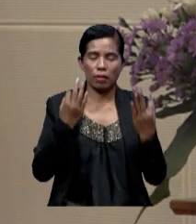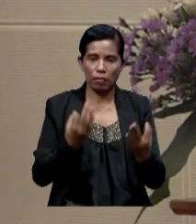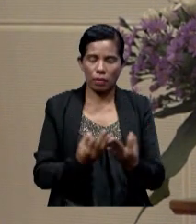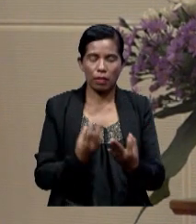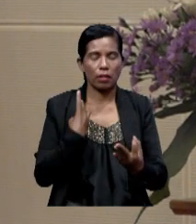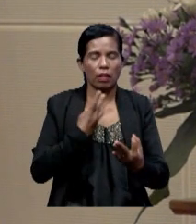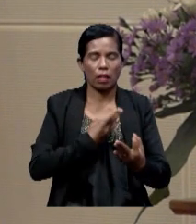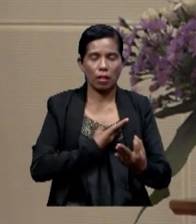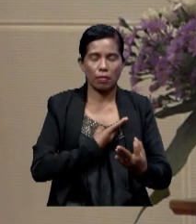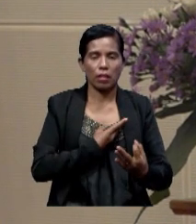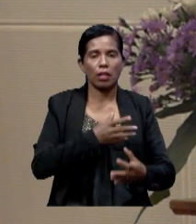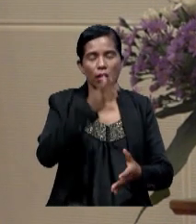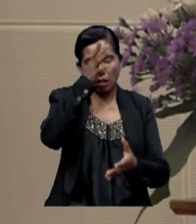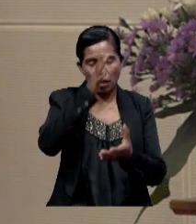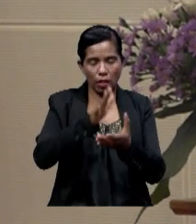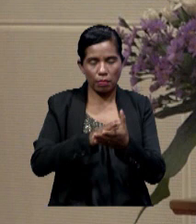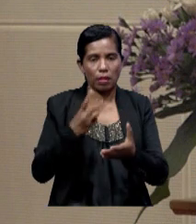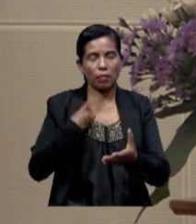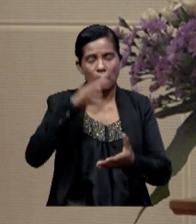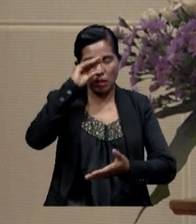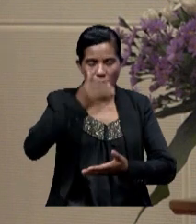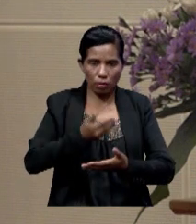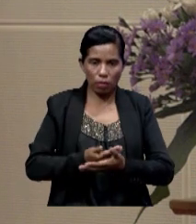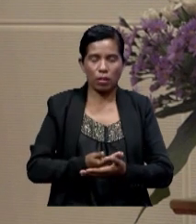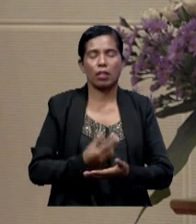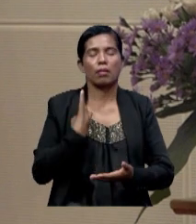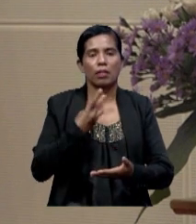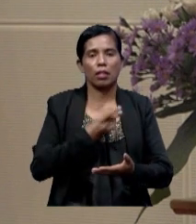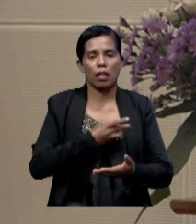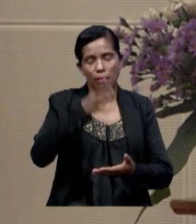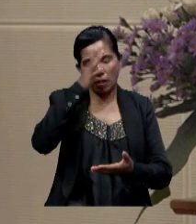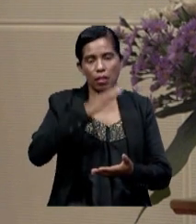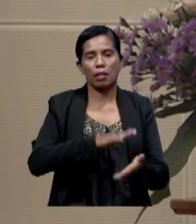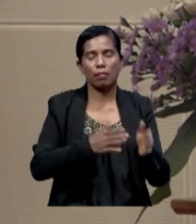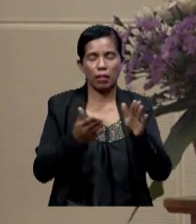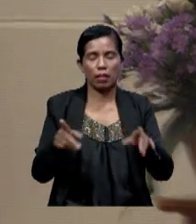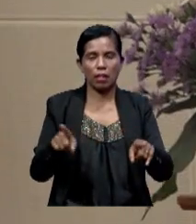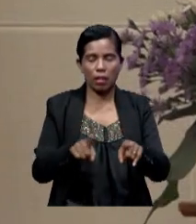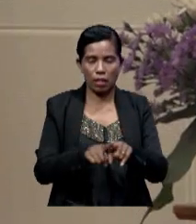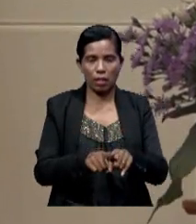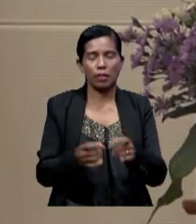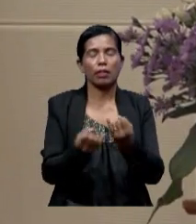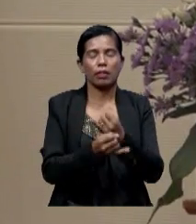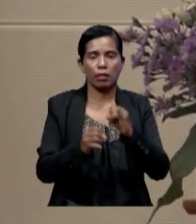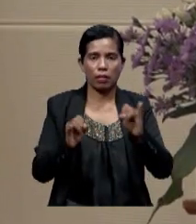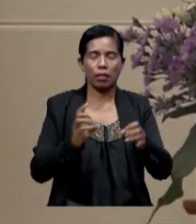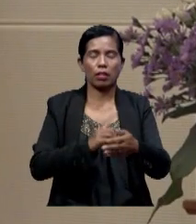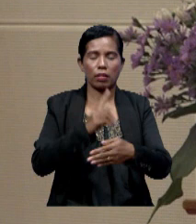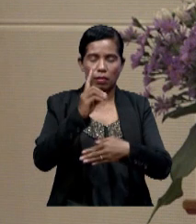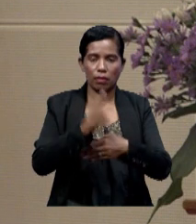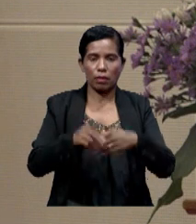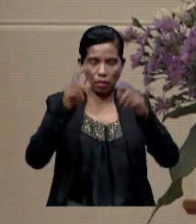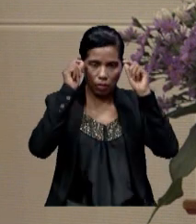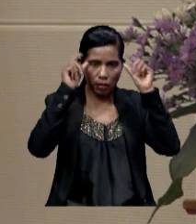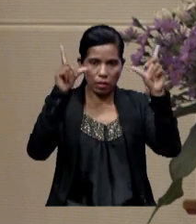minha oang, a minha amang, a minha mate, saya duni ane sampaje unda sam ba iya desenvolvimento Timor-Leste